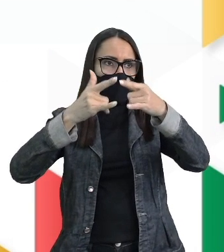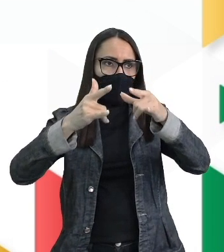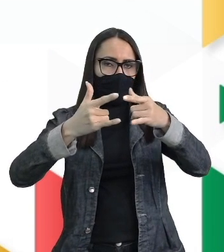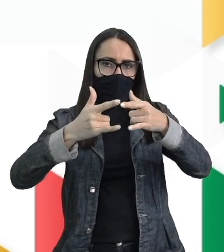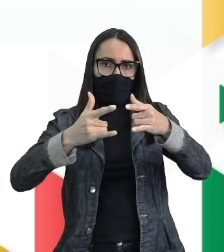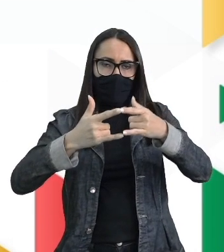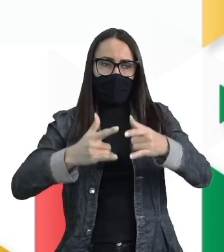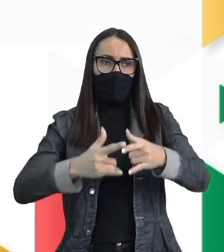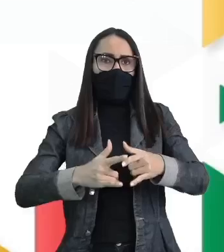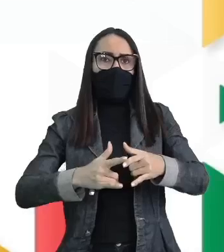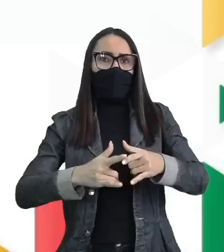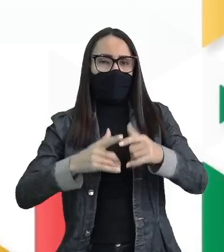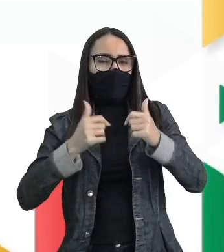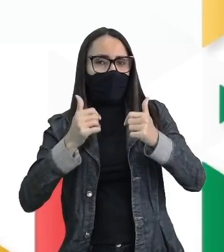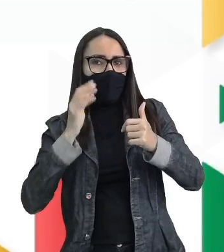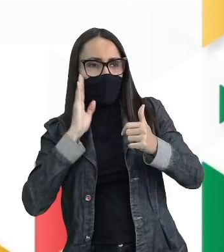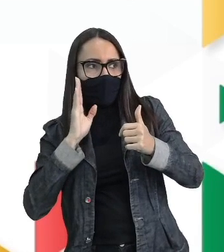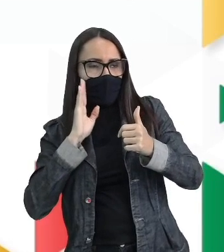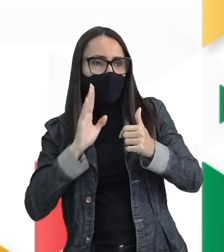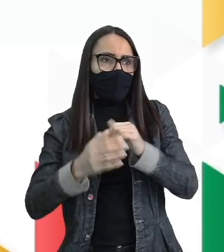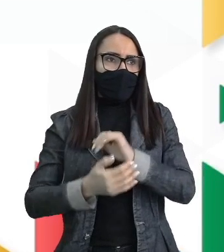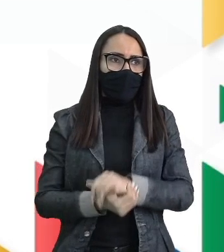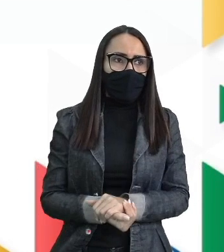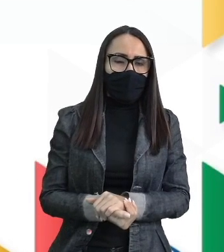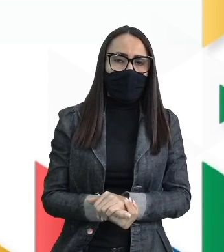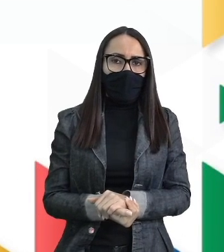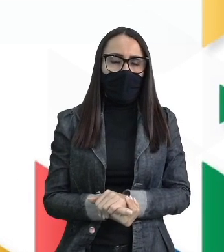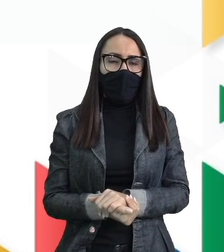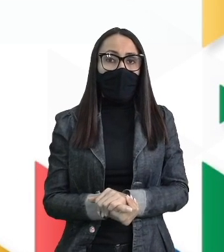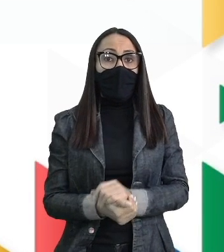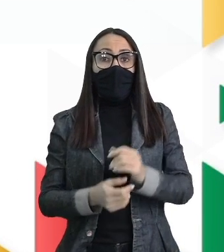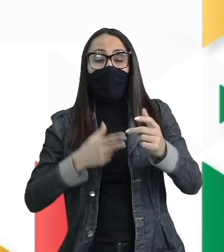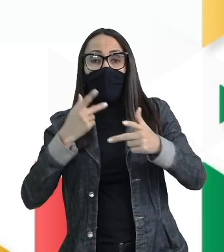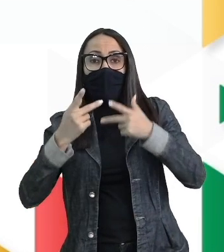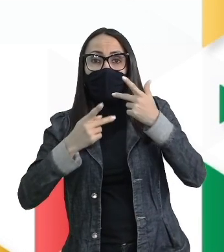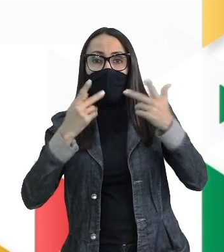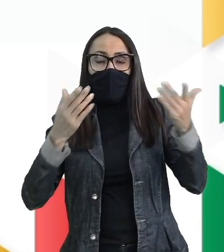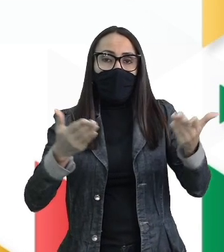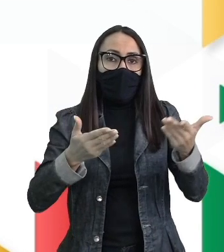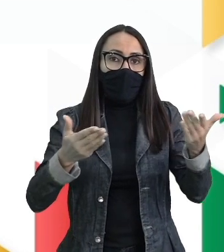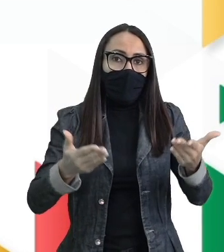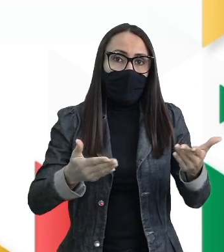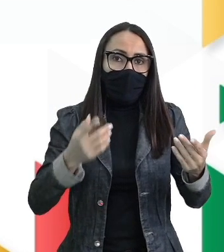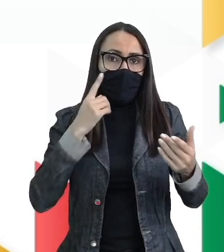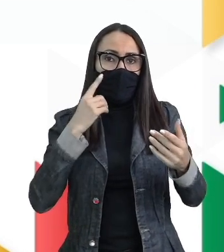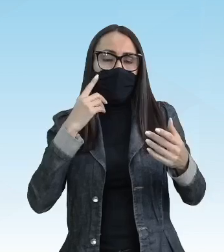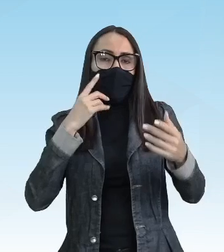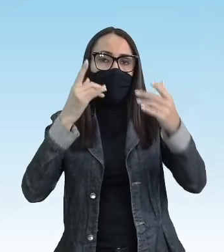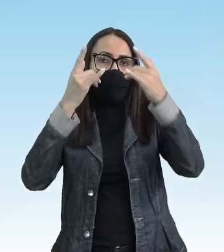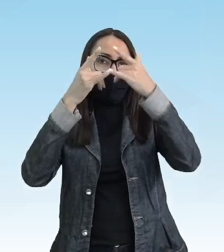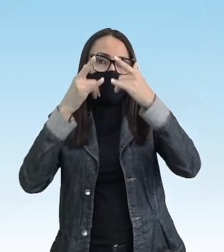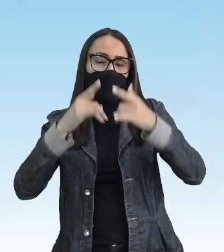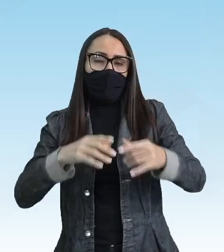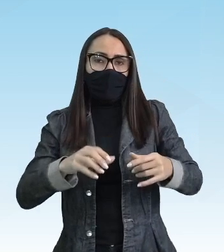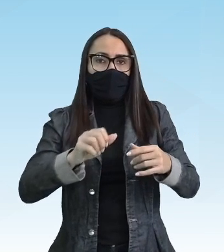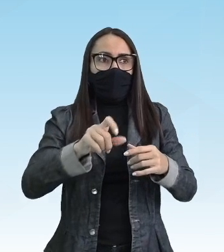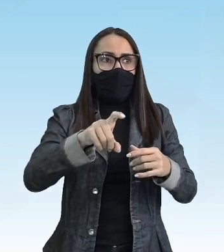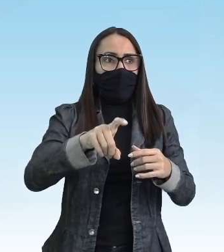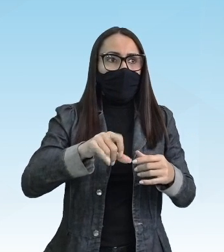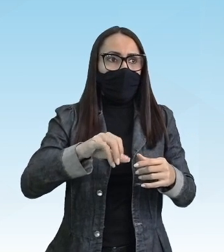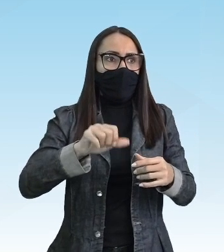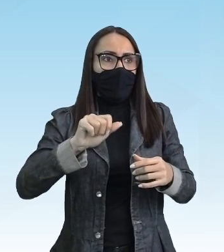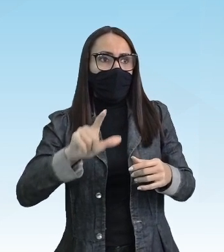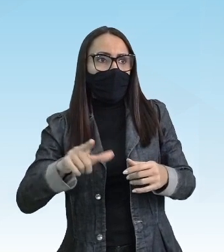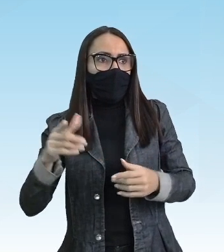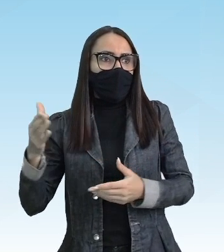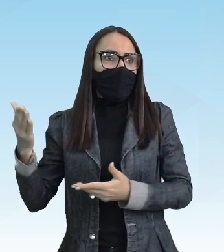vertebral. Bem legal, né, galerinha? Bom, bora falar um pouco mais agora do esqueleto axial. Veja bem,